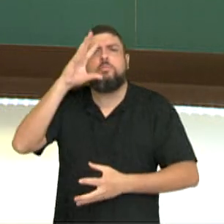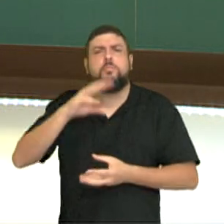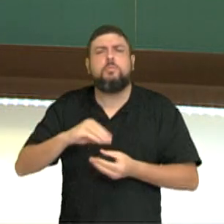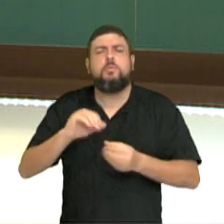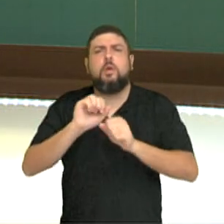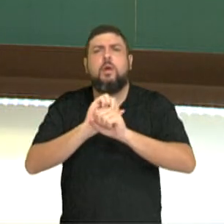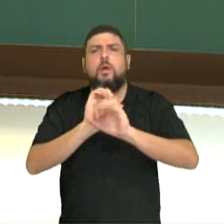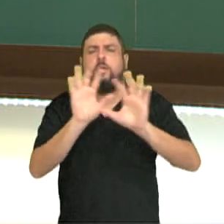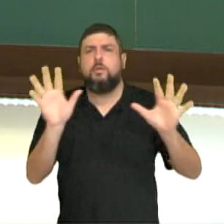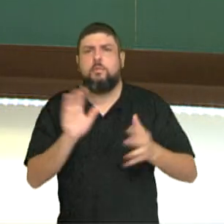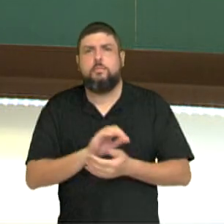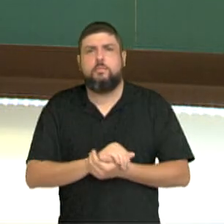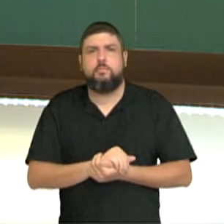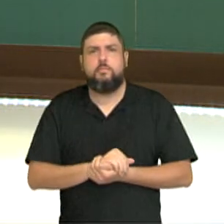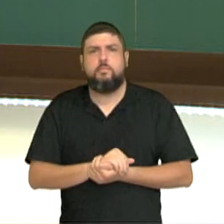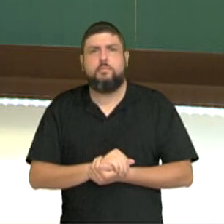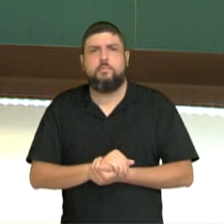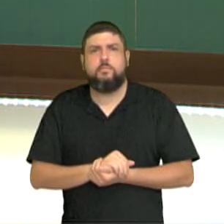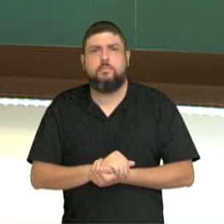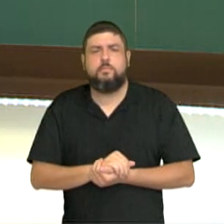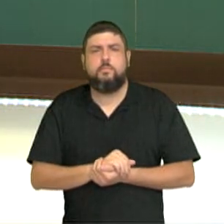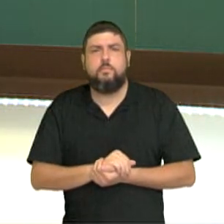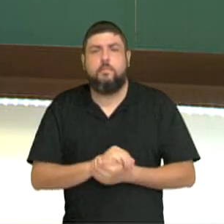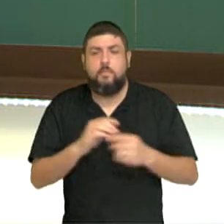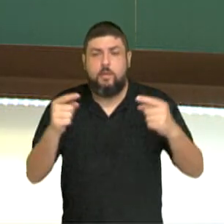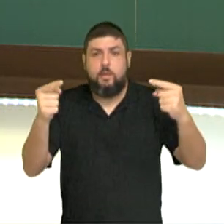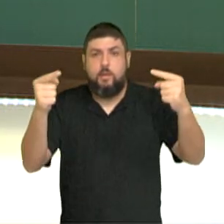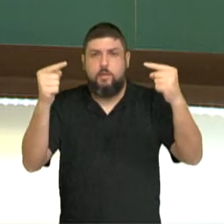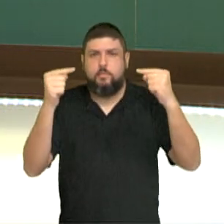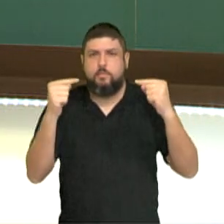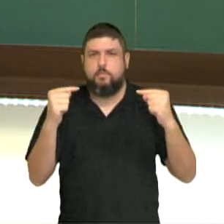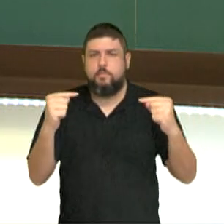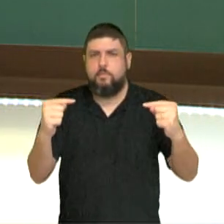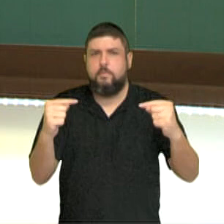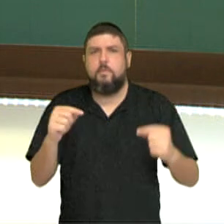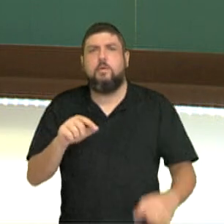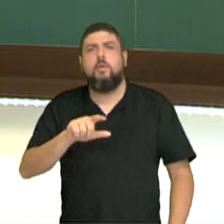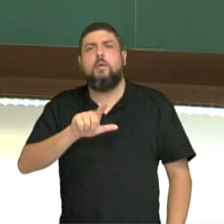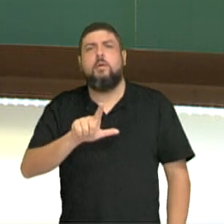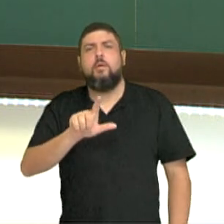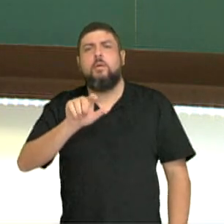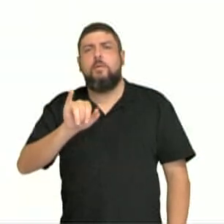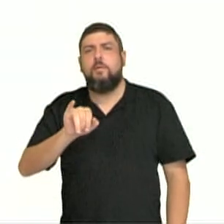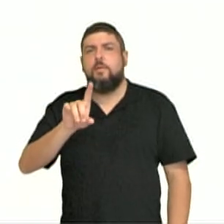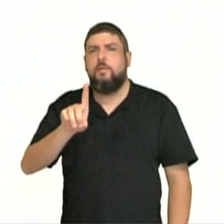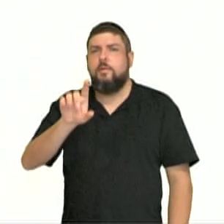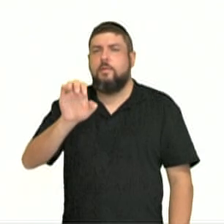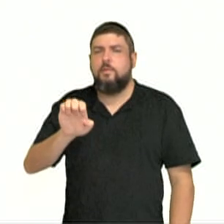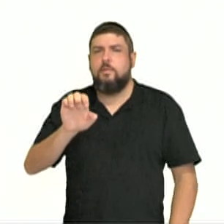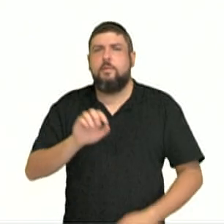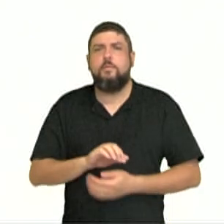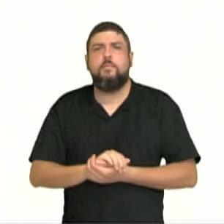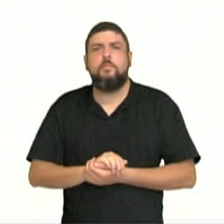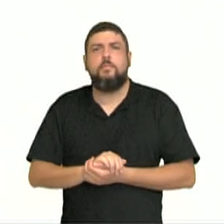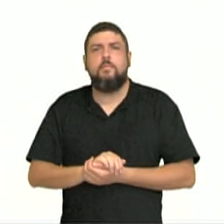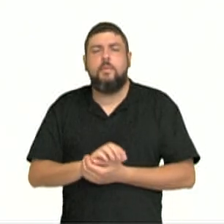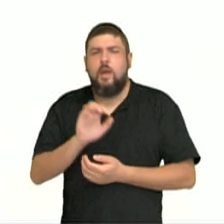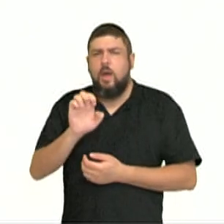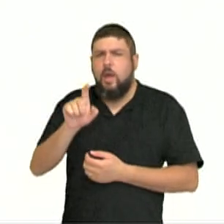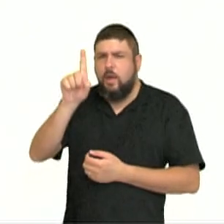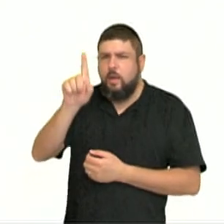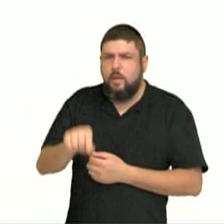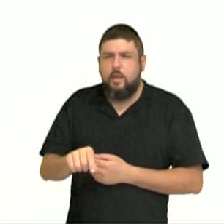notícia. Na sequência nós temos o lead. Lembra que eu perguntei o que era o lead? Então, corresponde ao